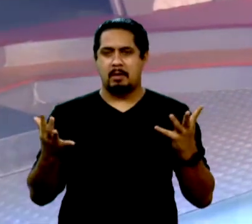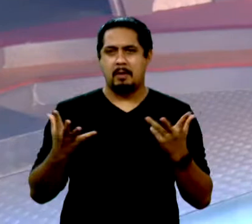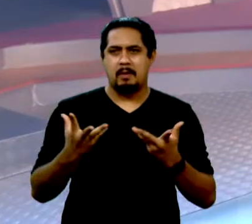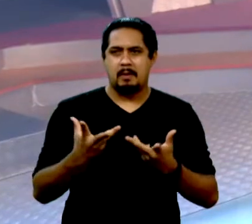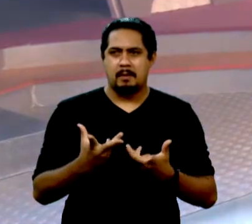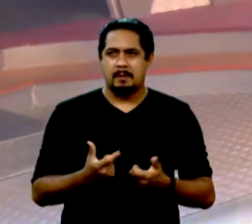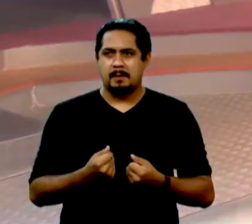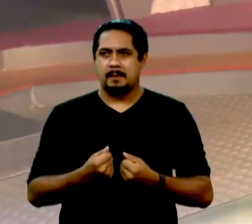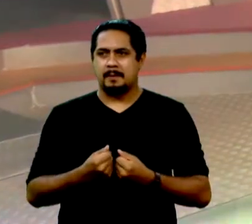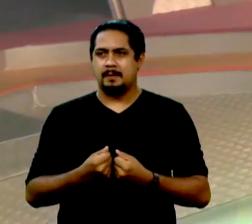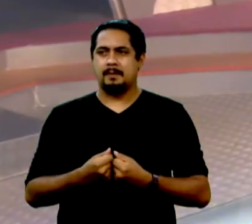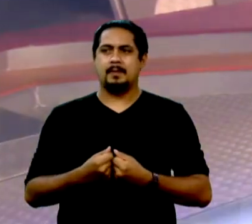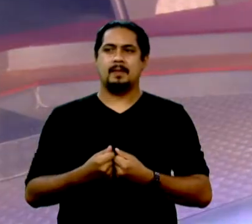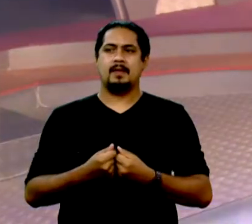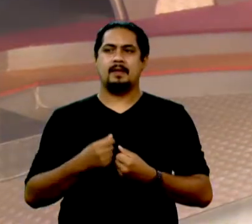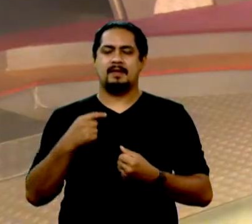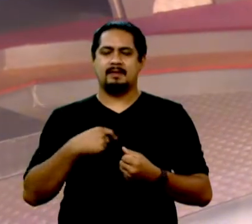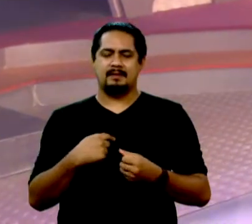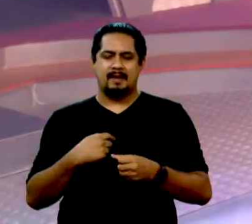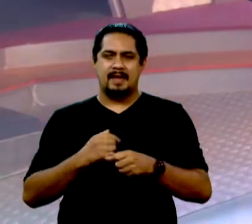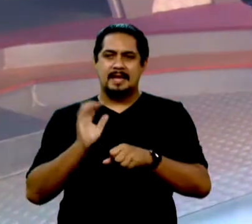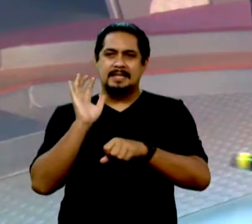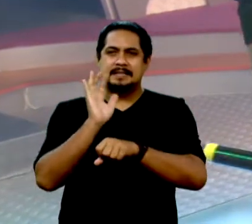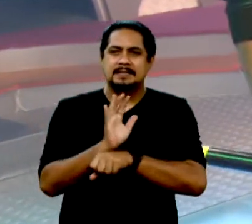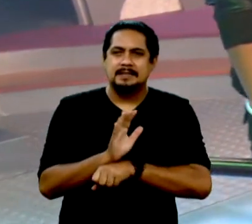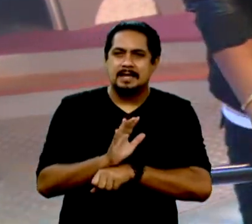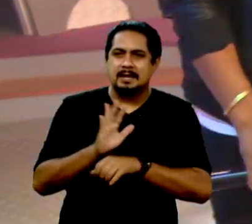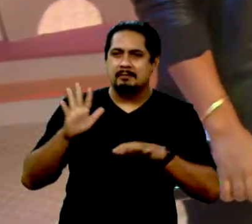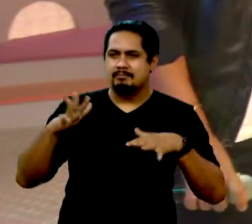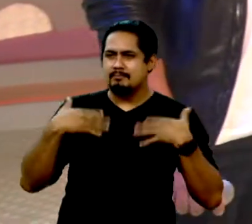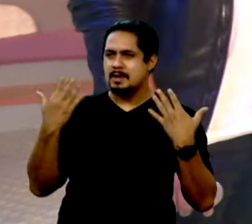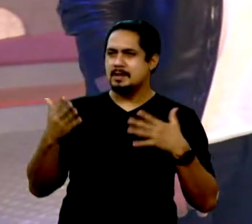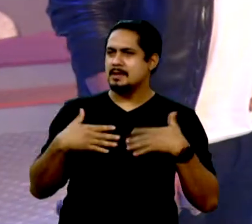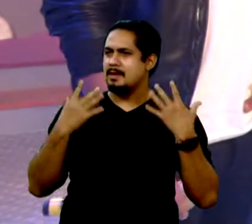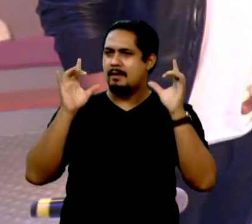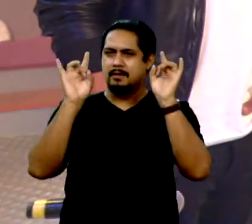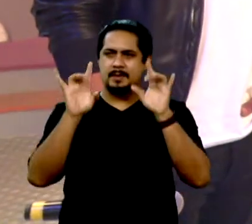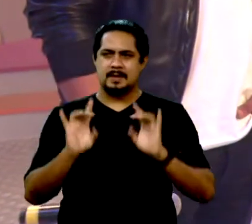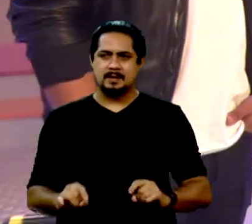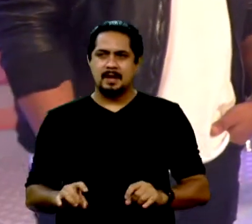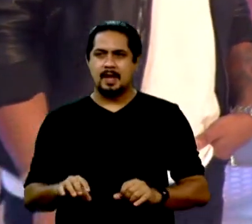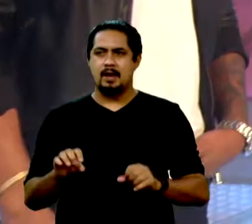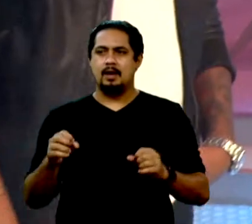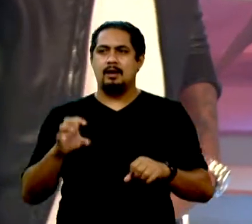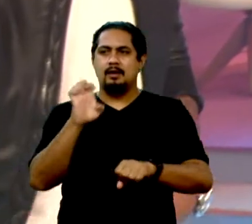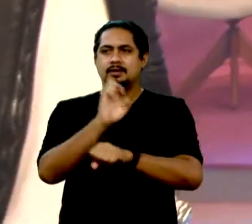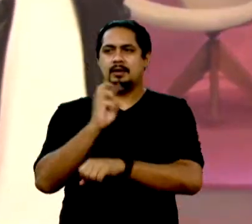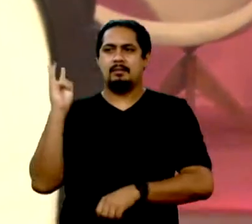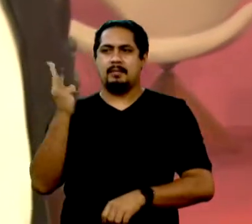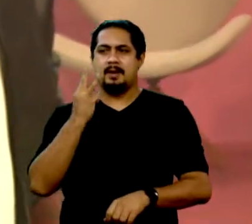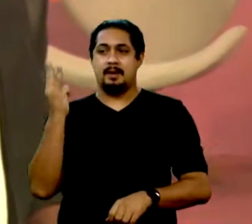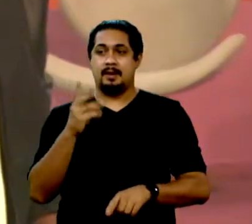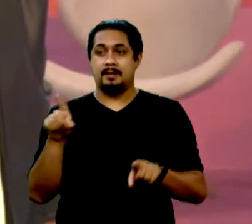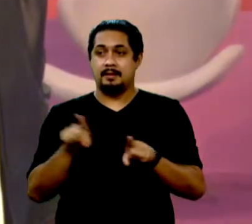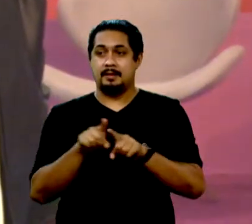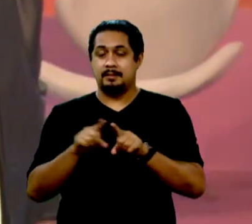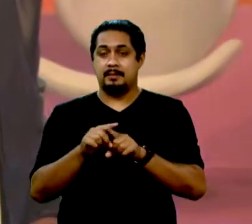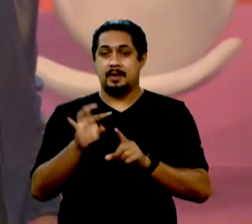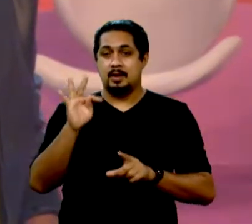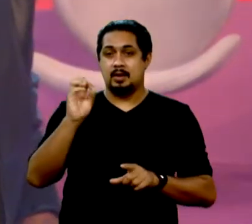maravilhoso, dessa tarde iluminada em São Luís do Maranhão, para todo o estado do Maranhão, Tocantins, Pará,